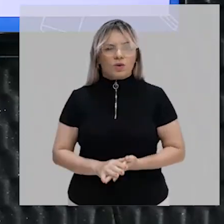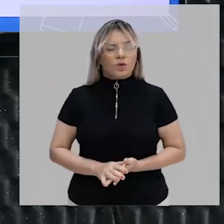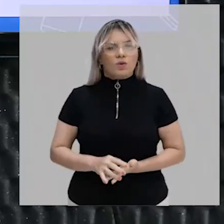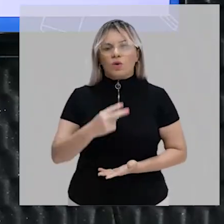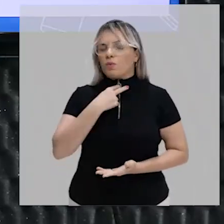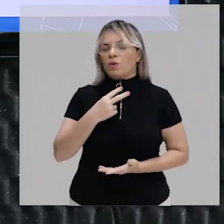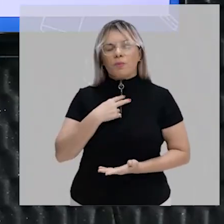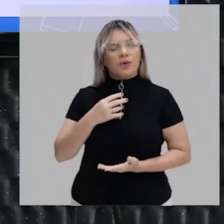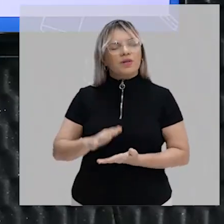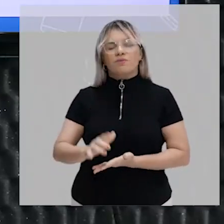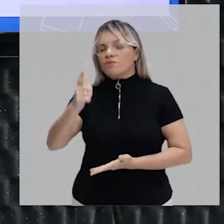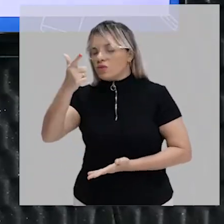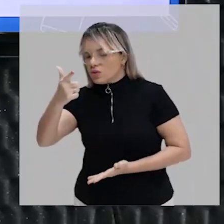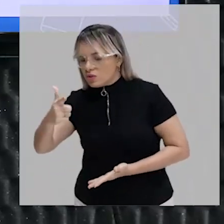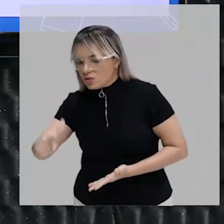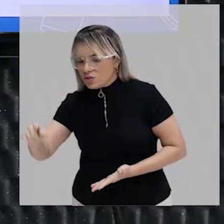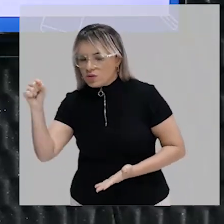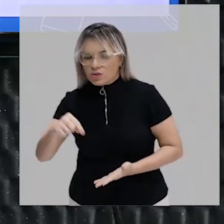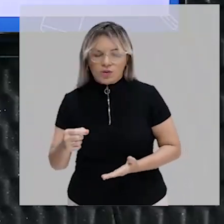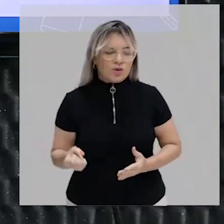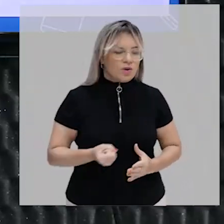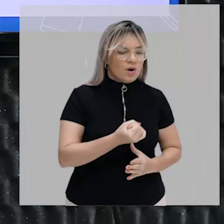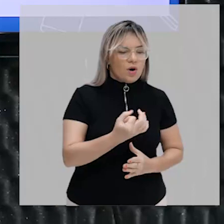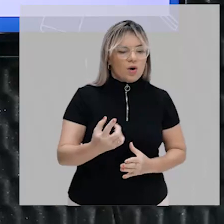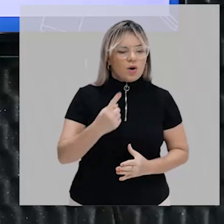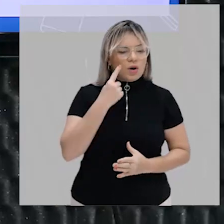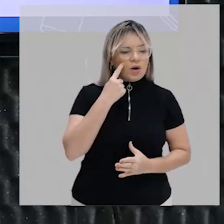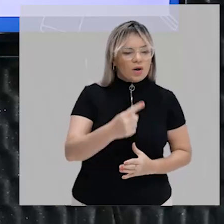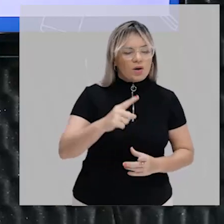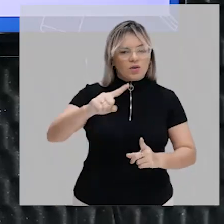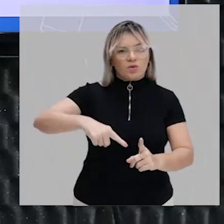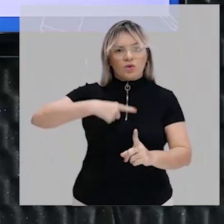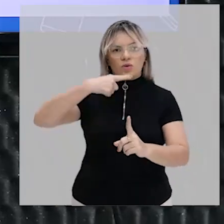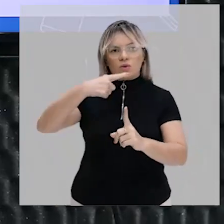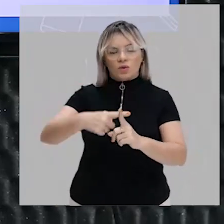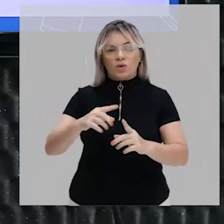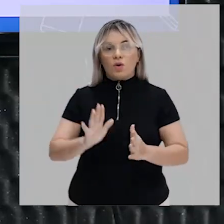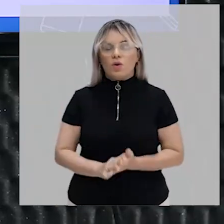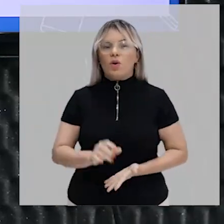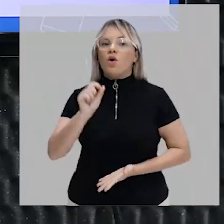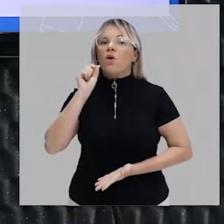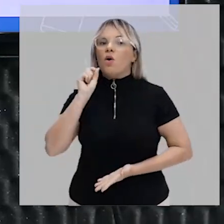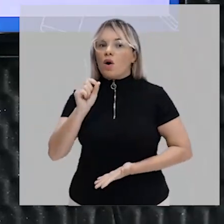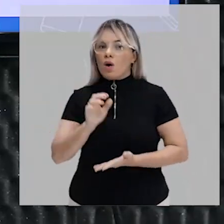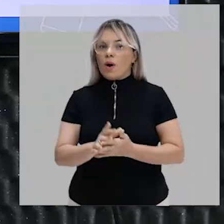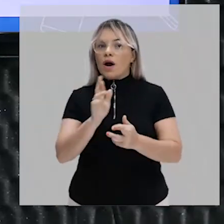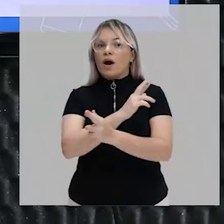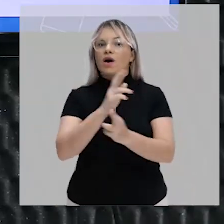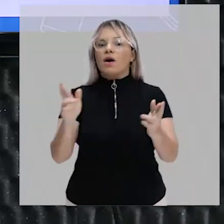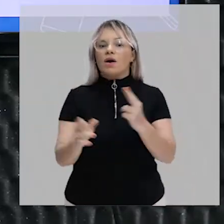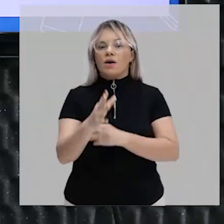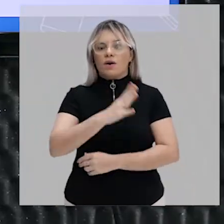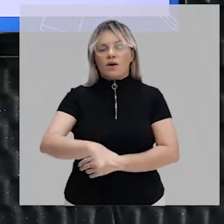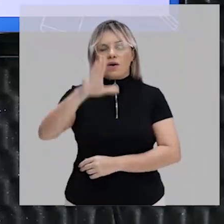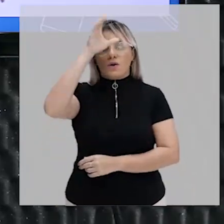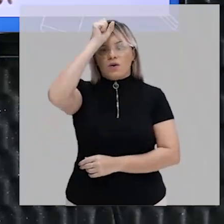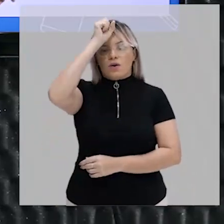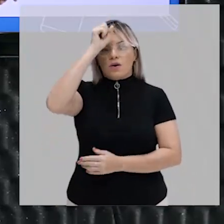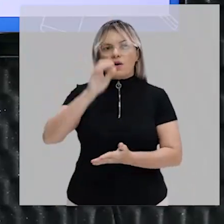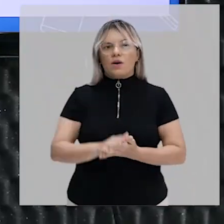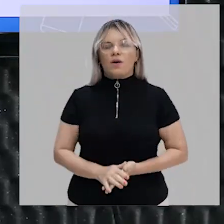eu não vou poder simplesmente olhar para a quantidade de elementos e somar. Qual foi a relação que nós vimos ainda há pouco? Eu